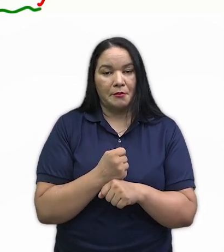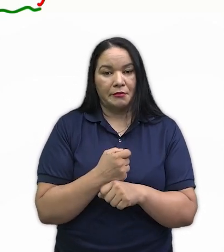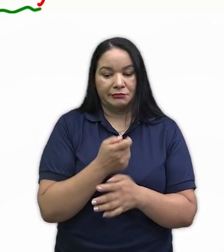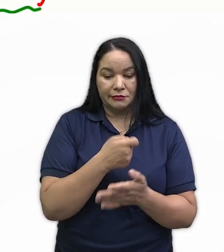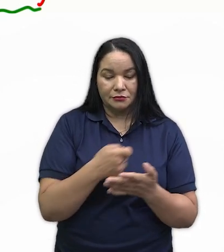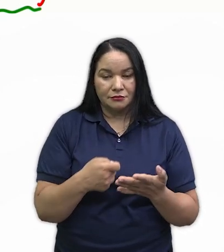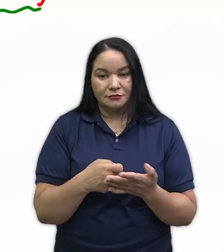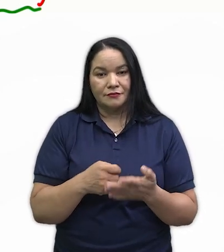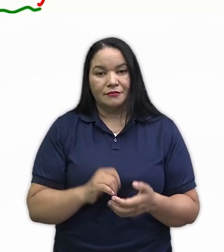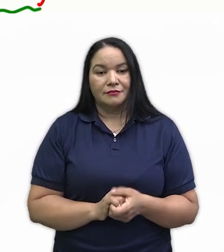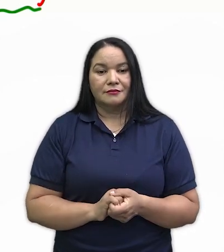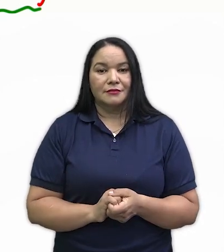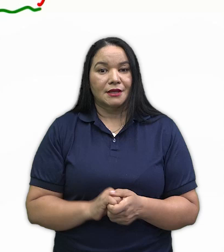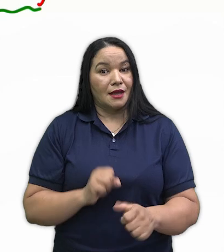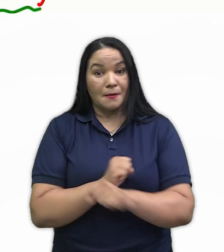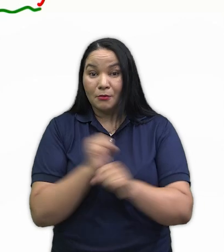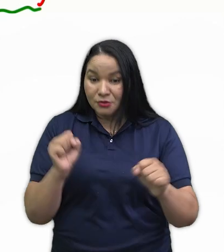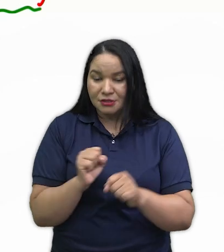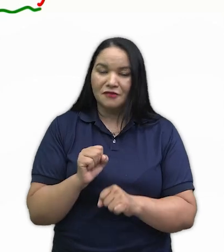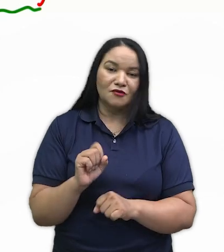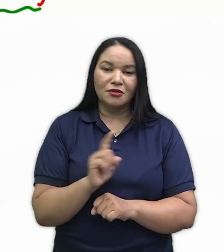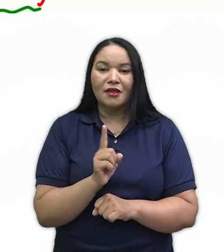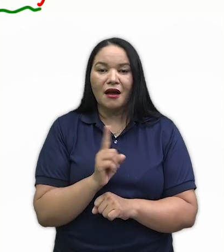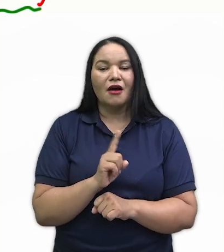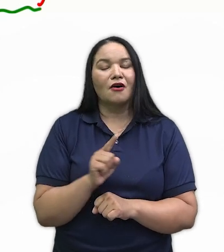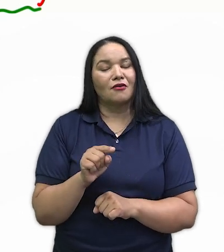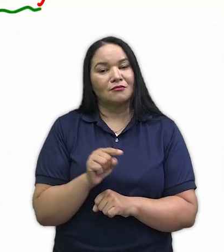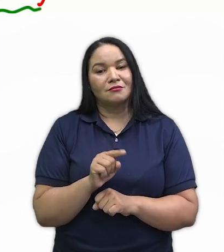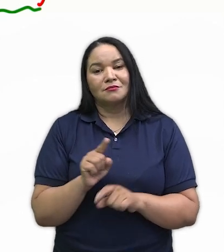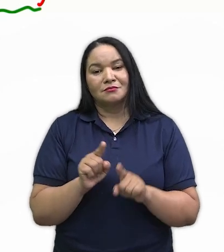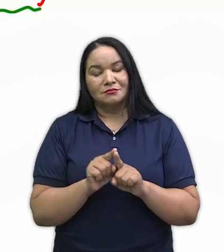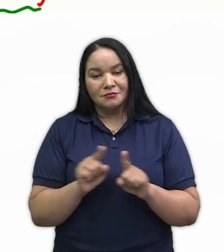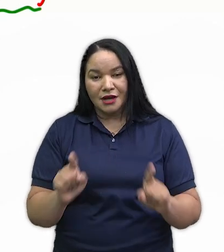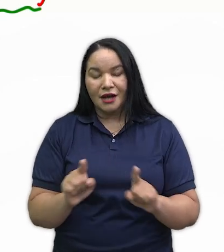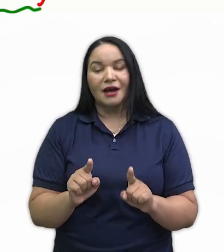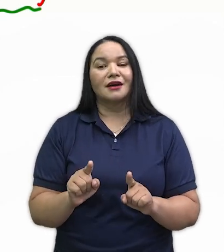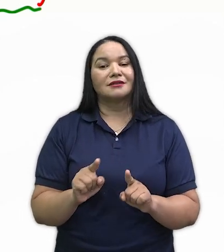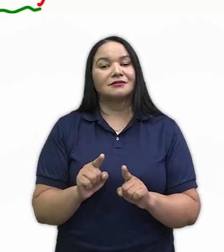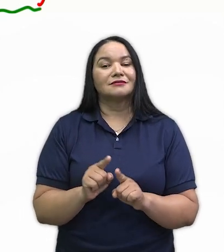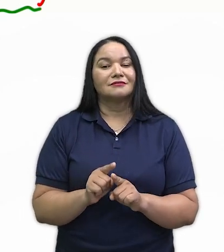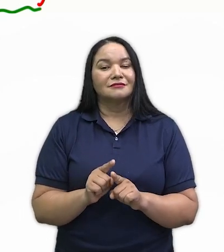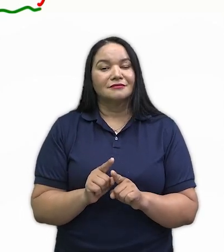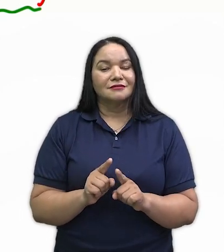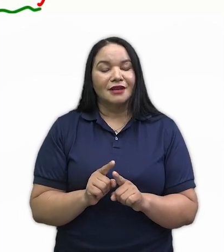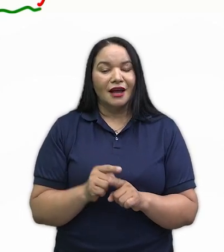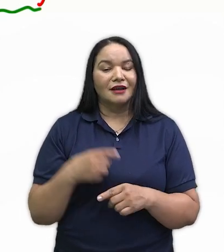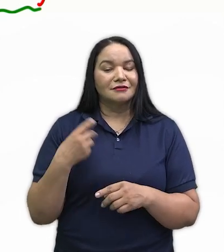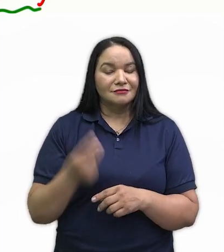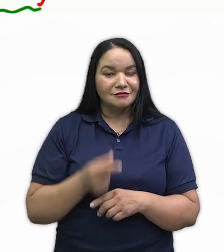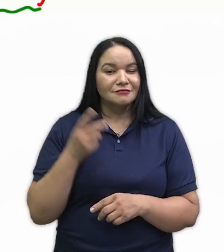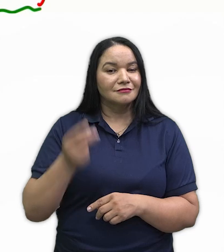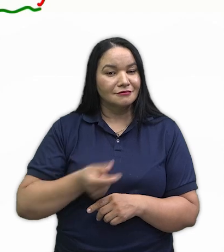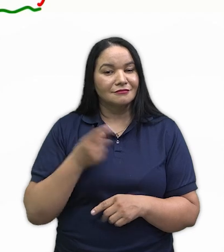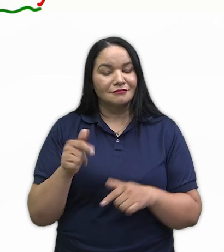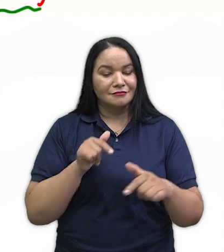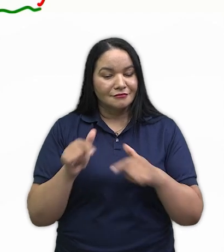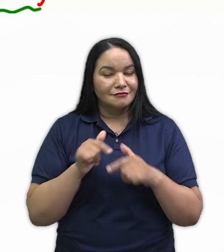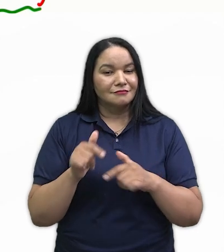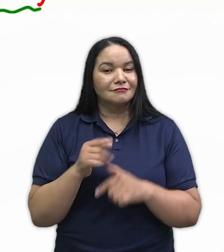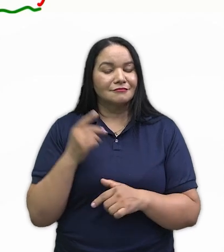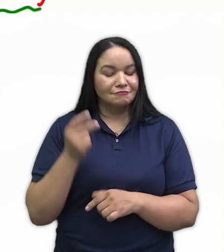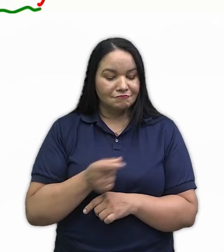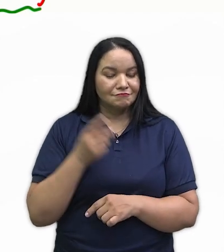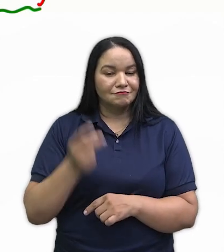mão. Não estou dizendo que é impossível, impossível não é, mas vai te dar um trabalho muito grande e, de